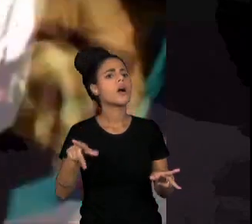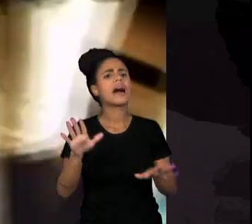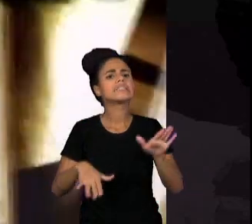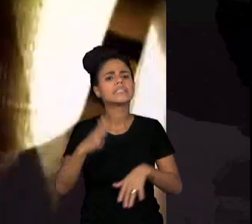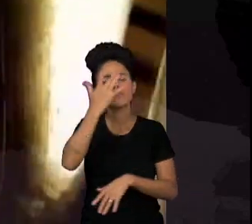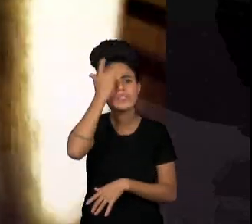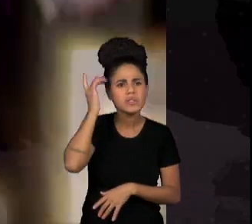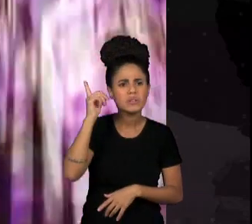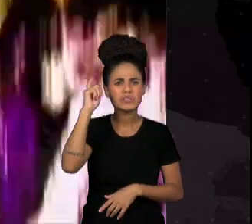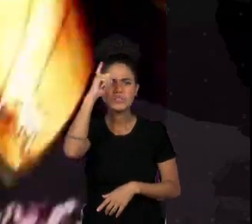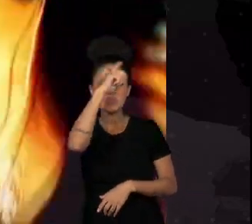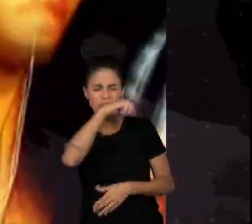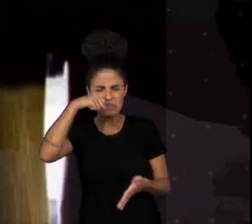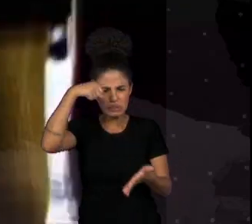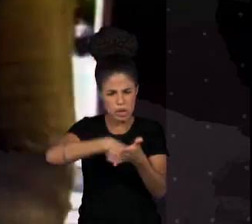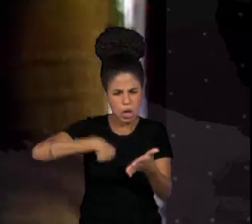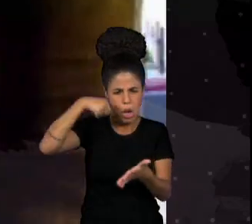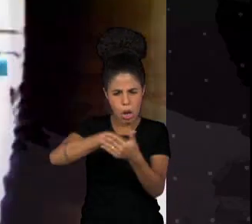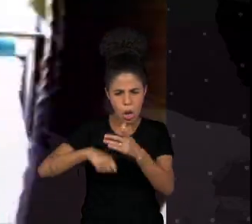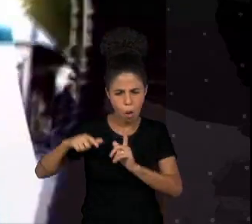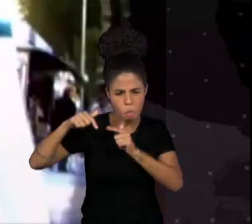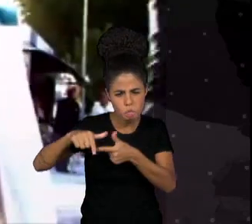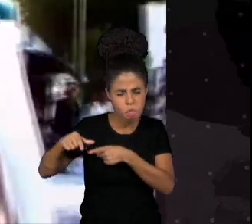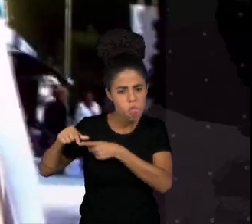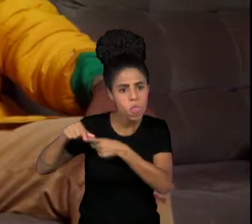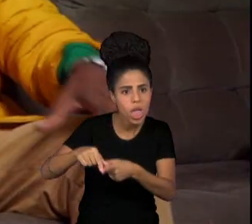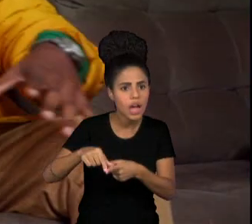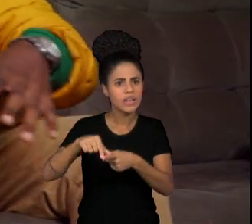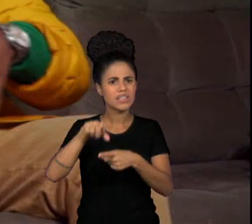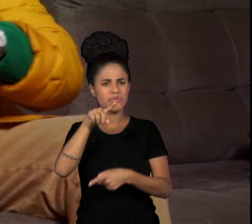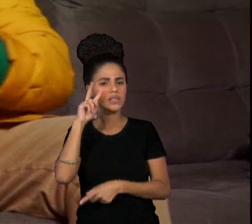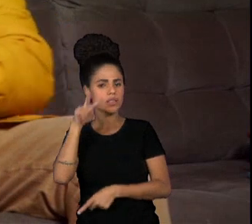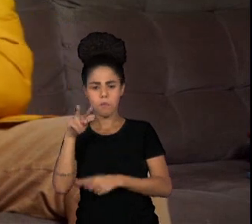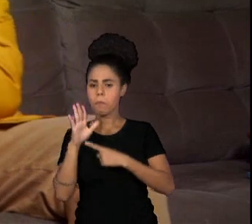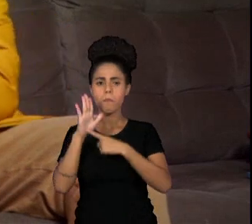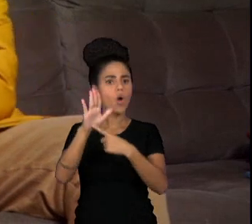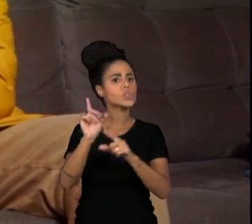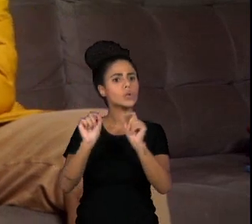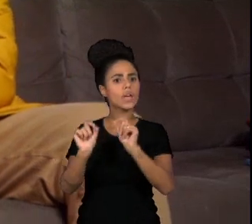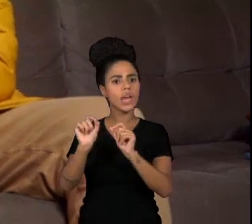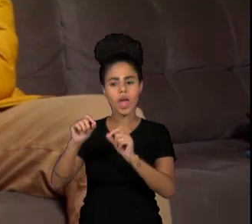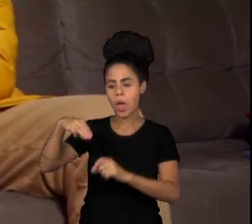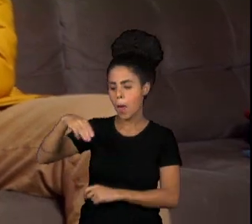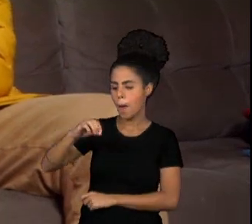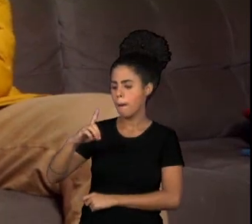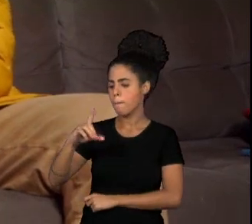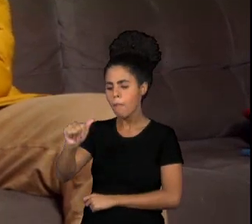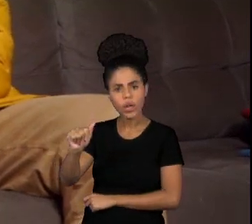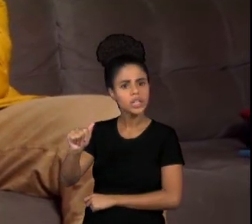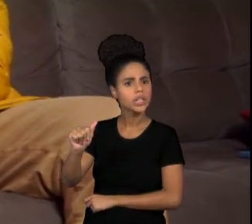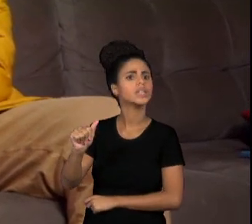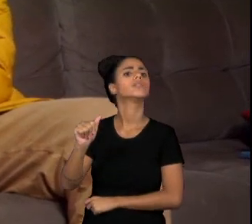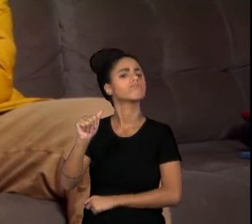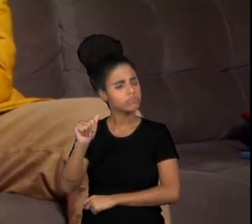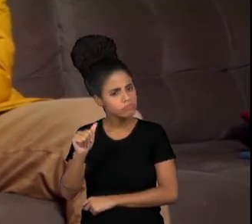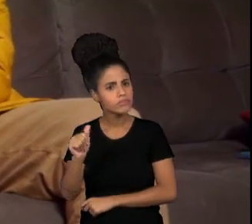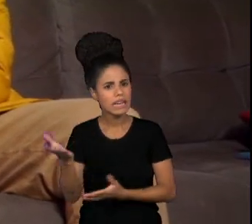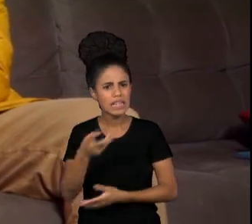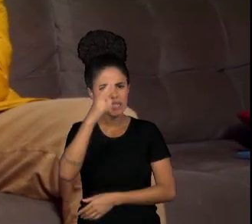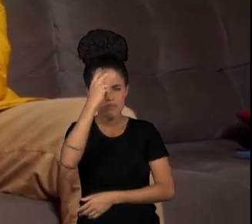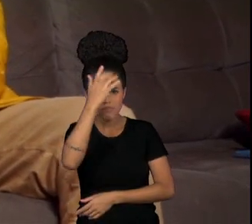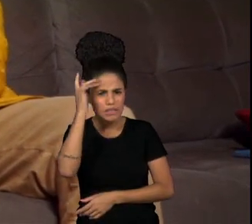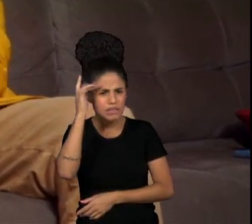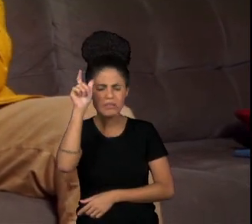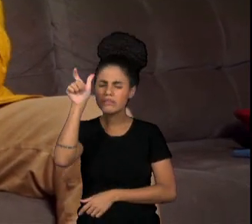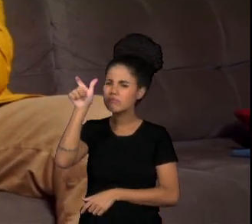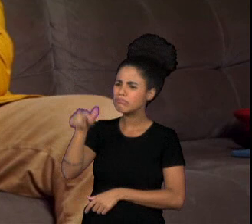a vida, a luta da periferia. Você veio falando de moda. Eu sou nativo daqui do Brasil, mas habitualmente as pessoas